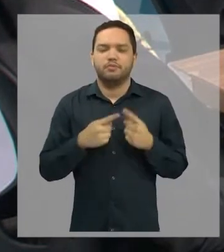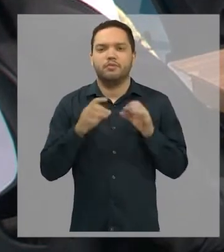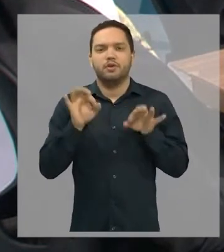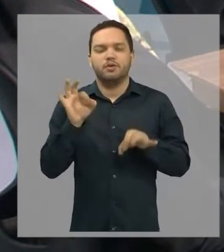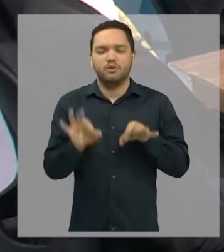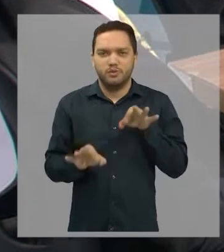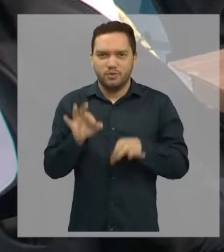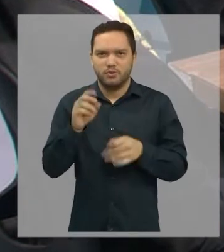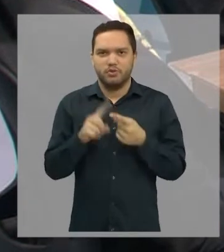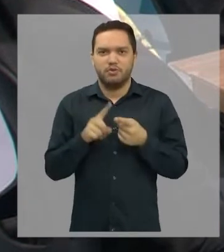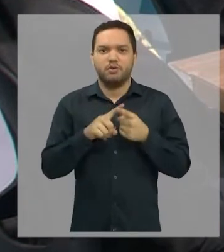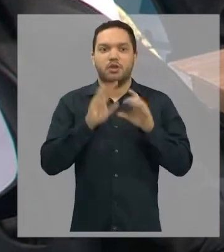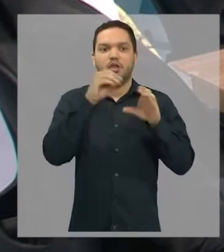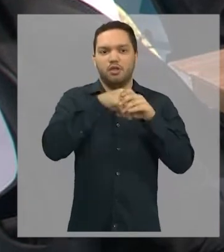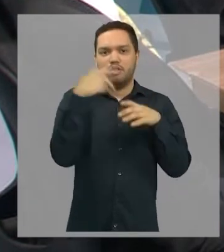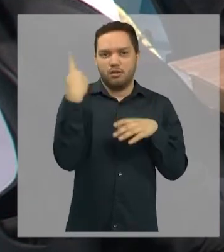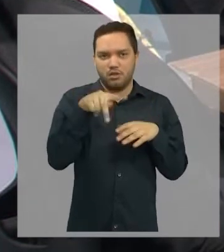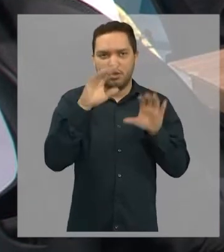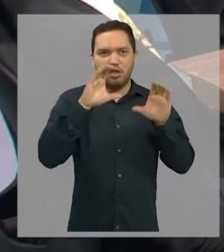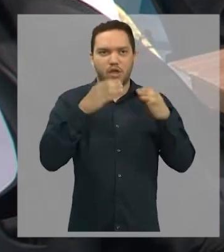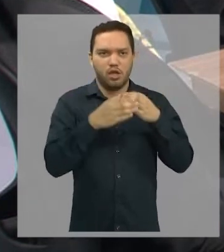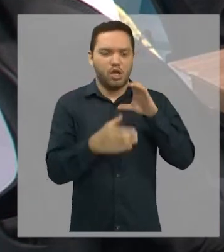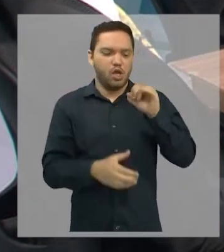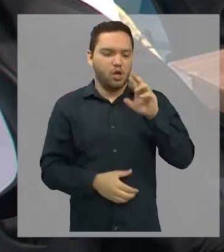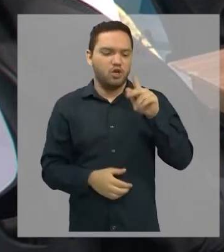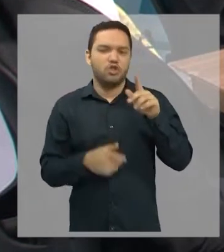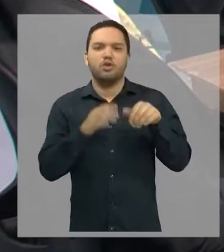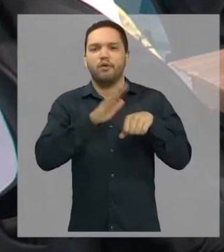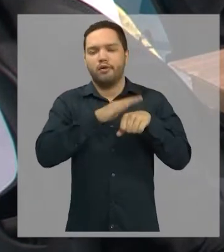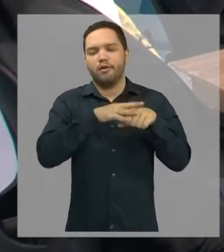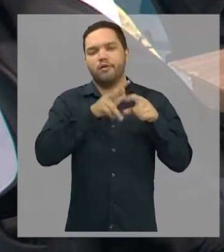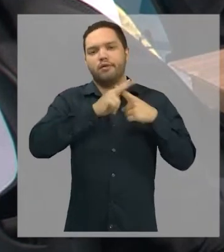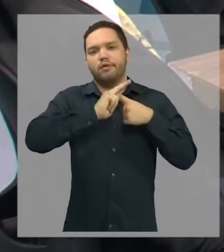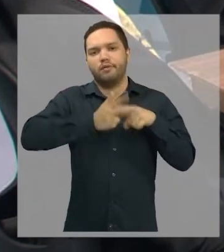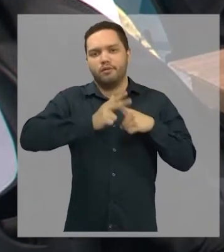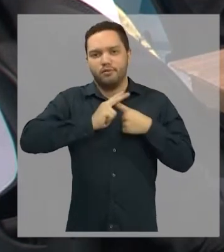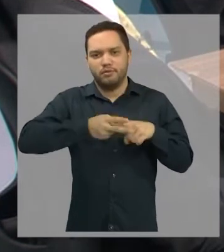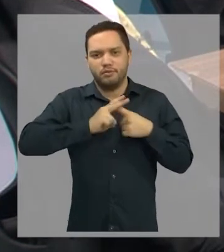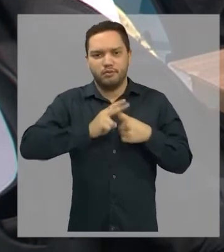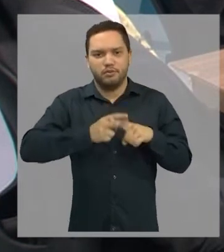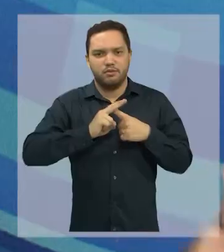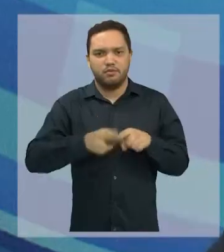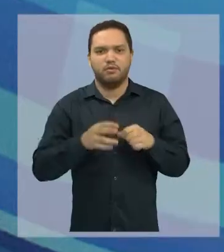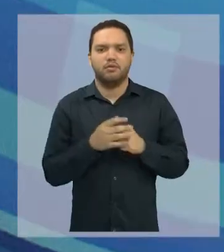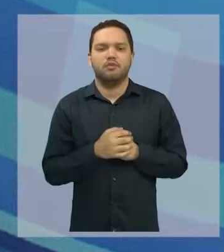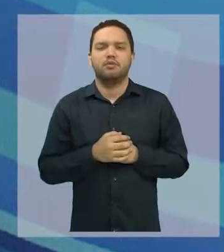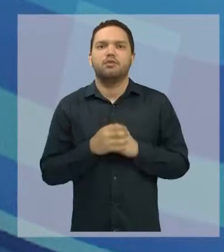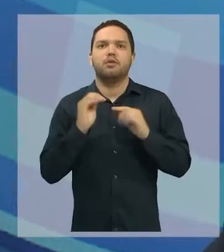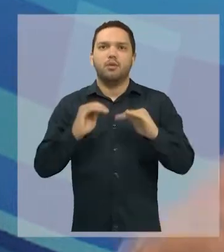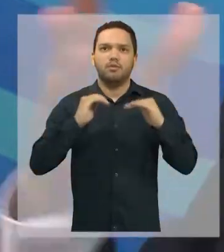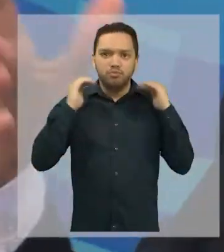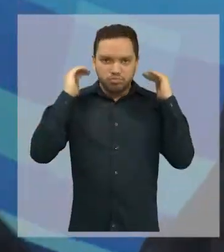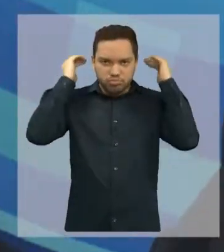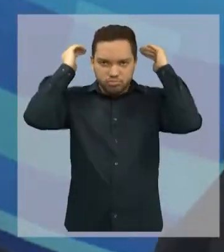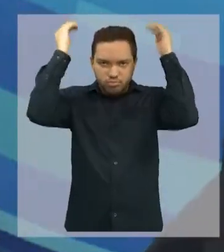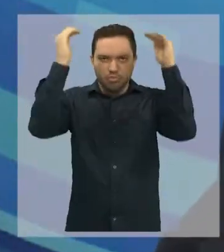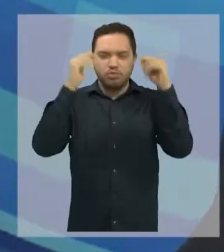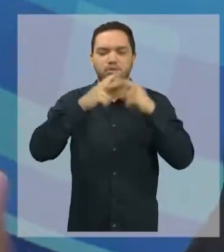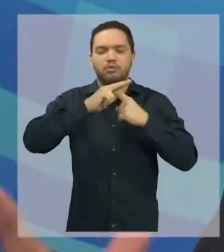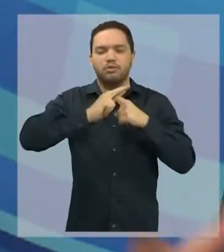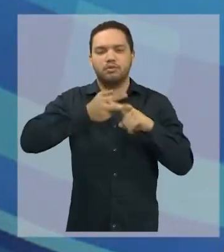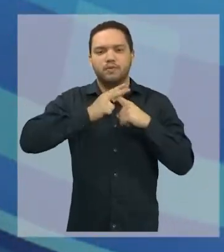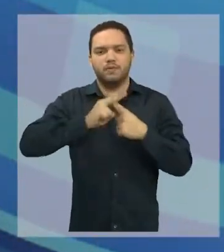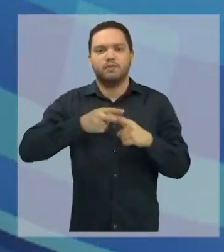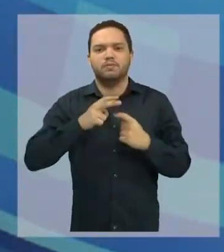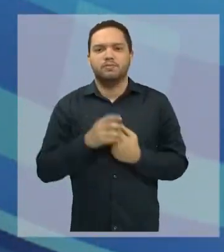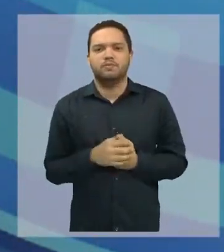aí tem também uma corregedoria do Judiciário e é pouco, então tem a supercorregedoria, que é o Conselho Nacional de